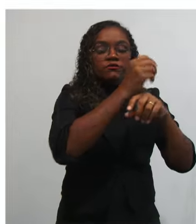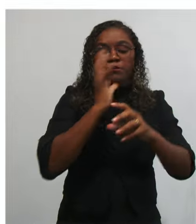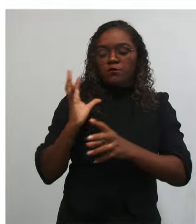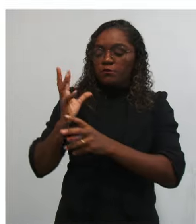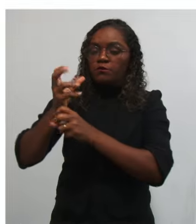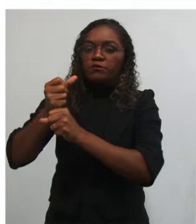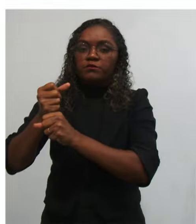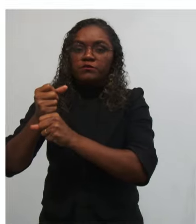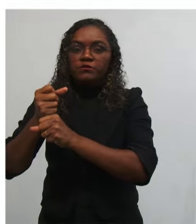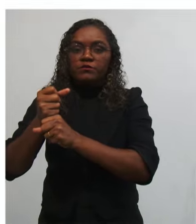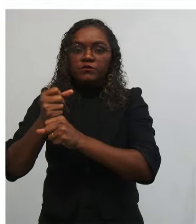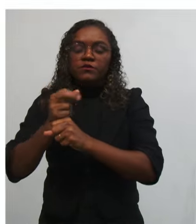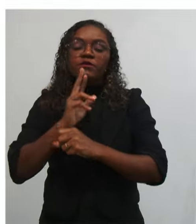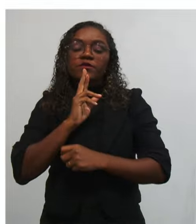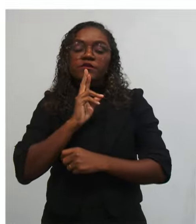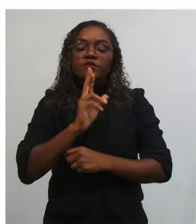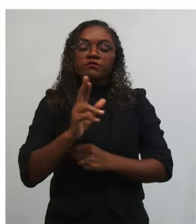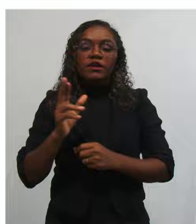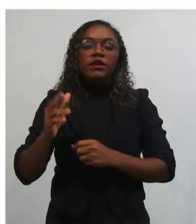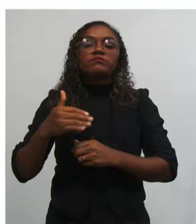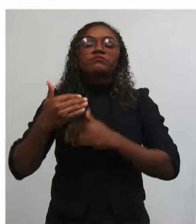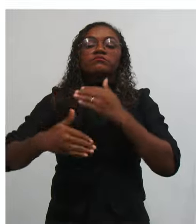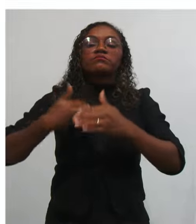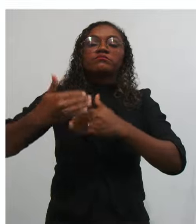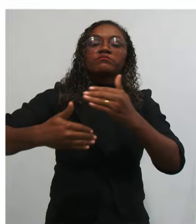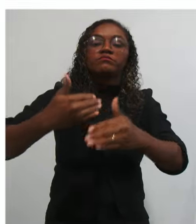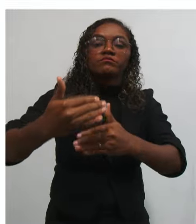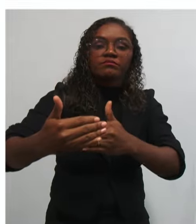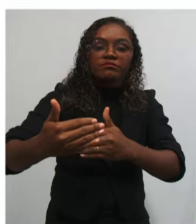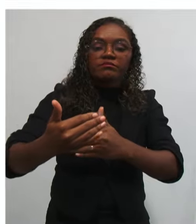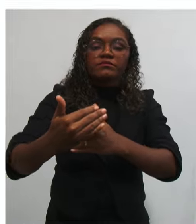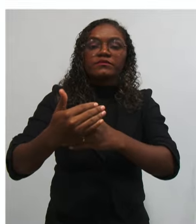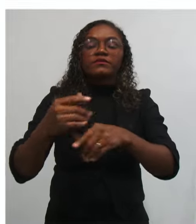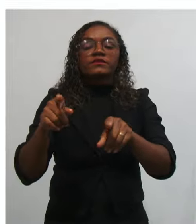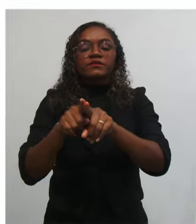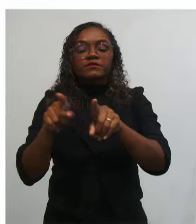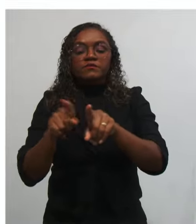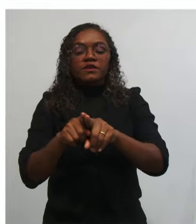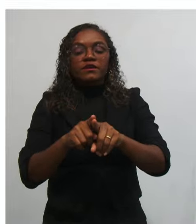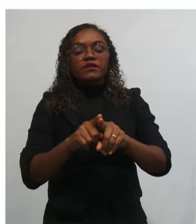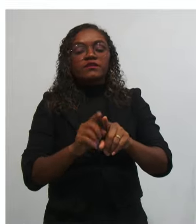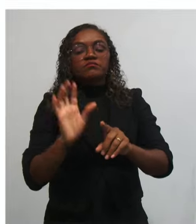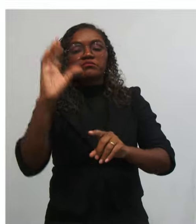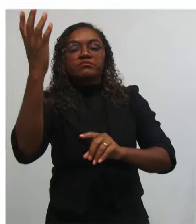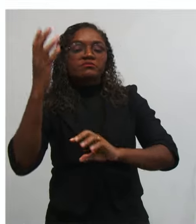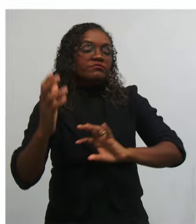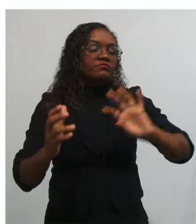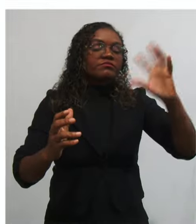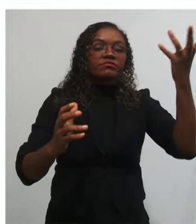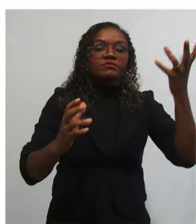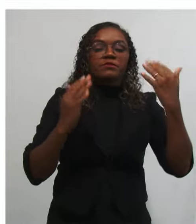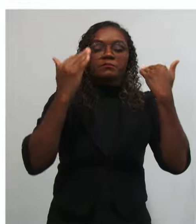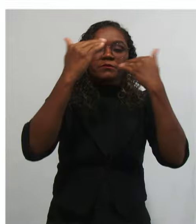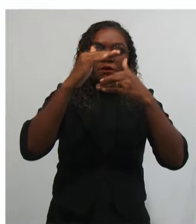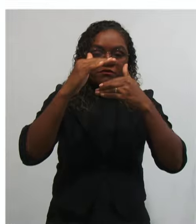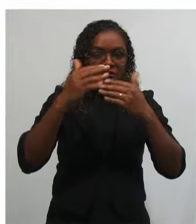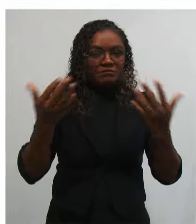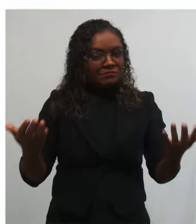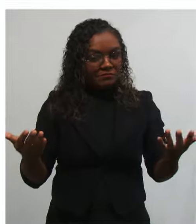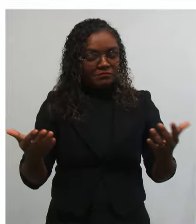resultados ao longo do período sobre os eventuais as eventuais provas